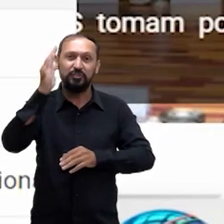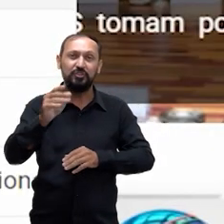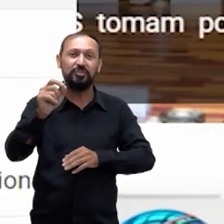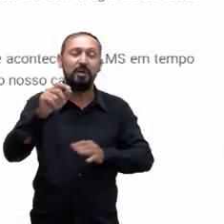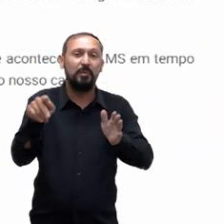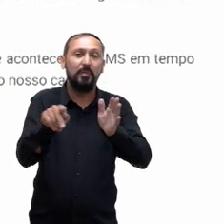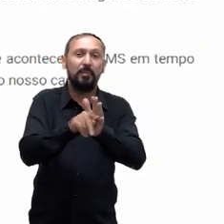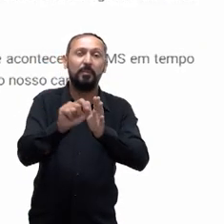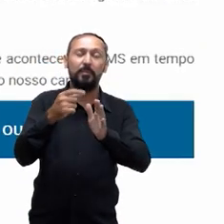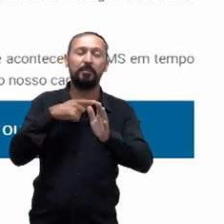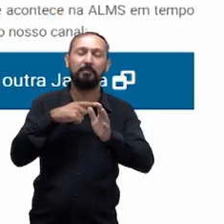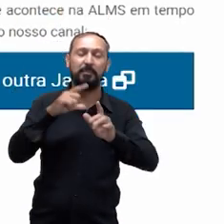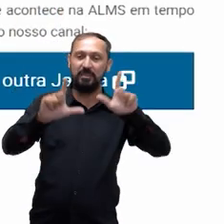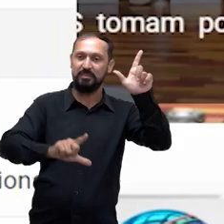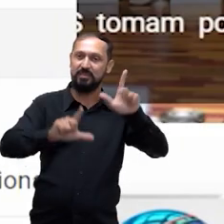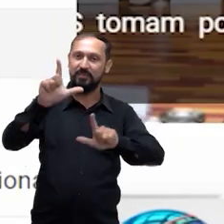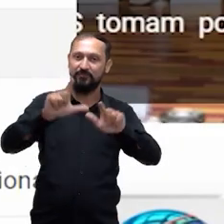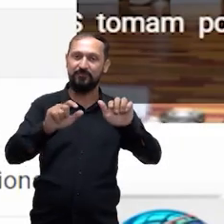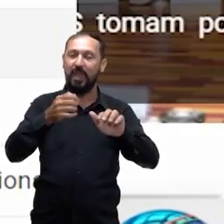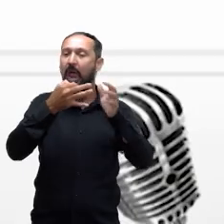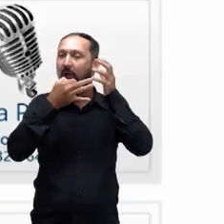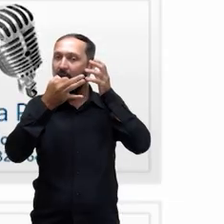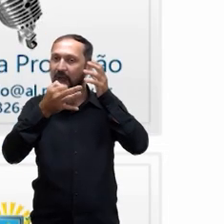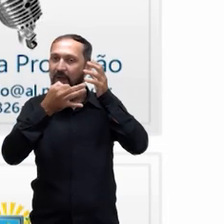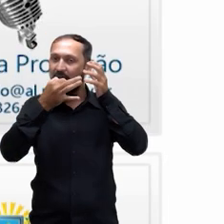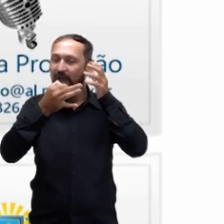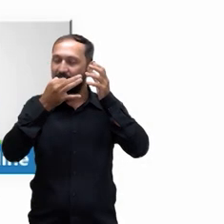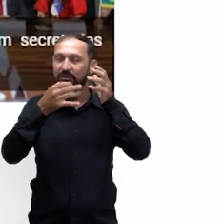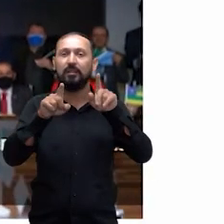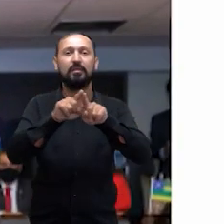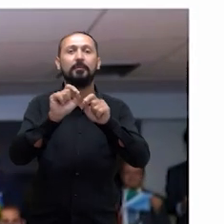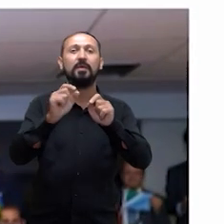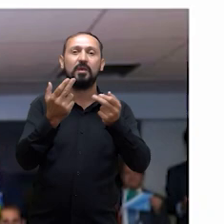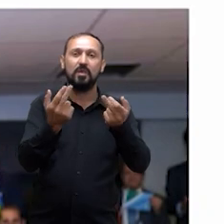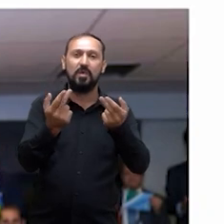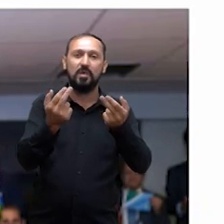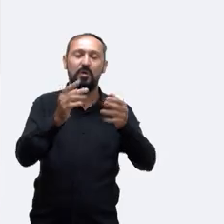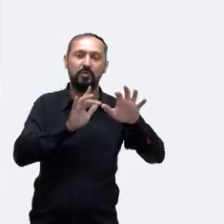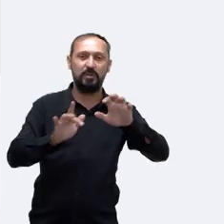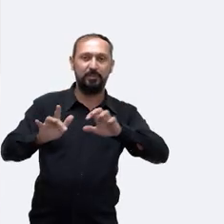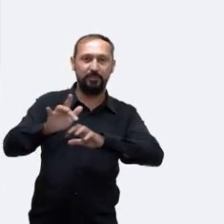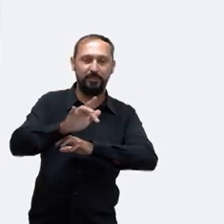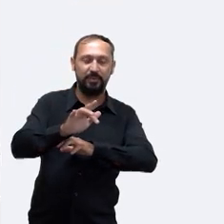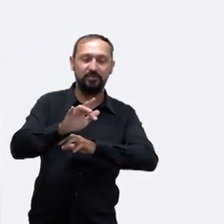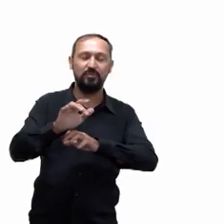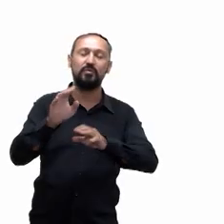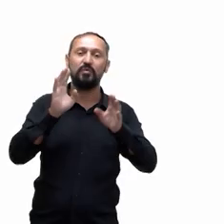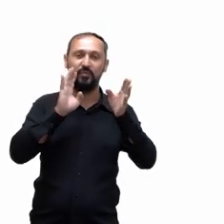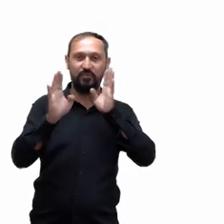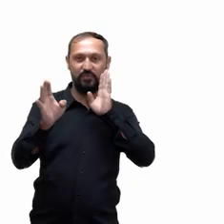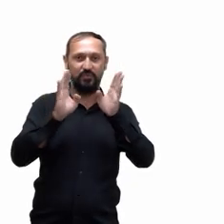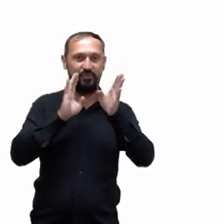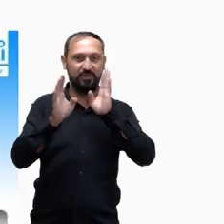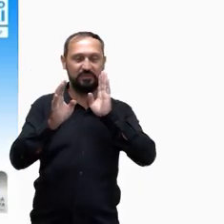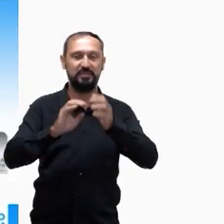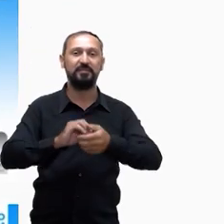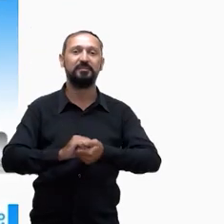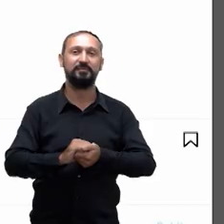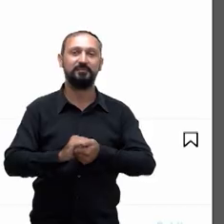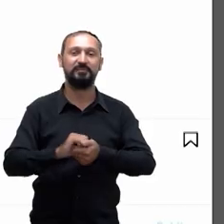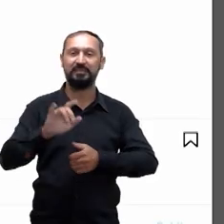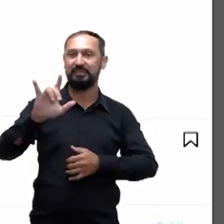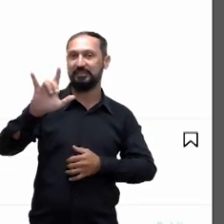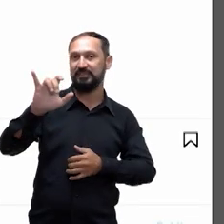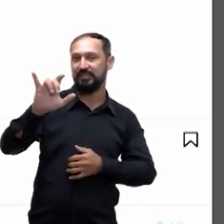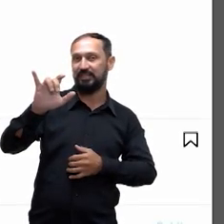dá acesso direto aos canais oficiais da TV e rádio alemes assim como os perfis das mídias sociais do Facebook